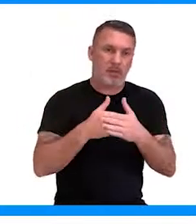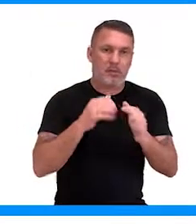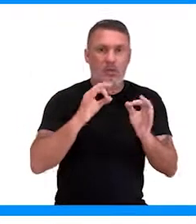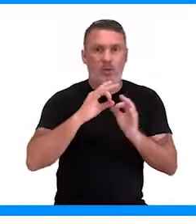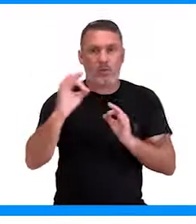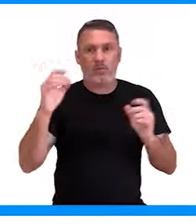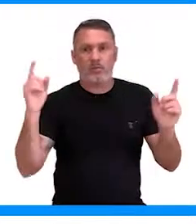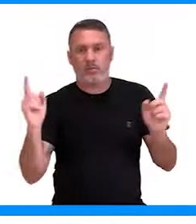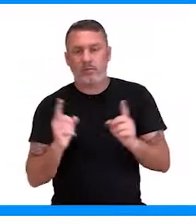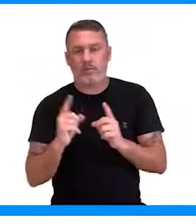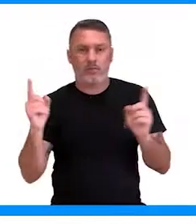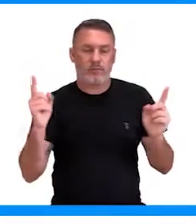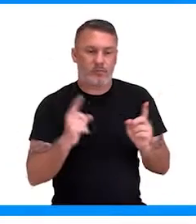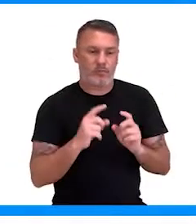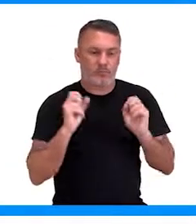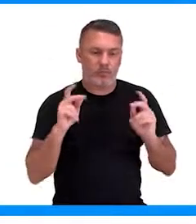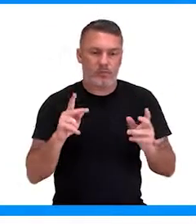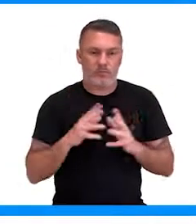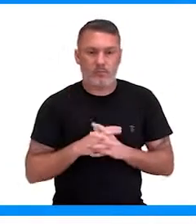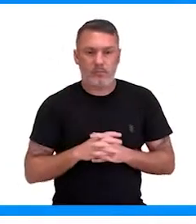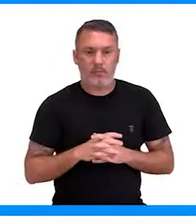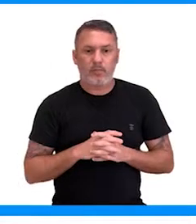longe, usaremos seno.